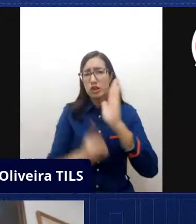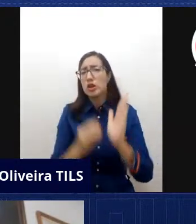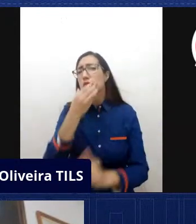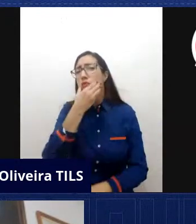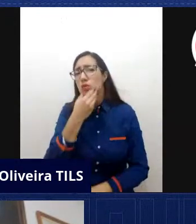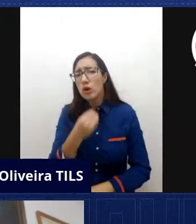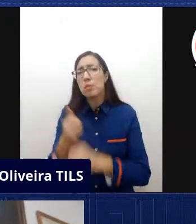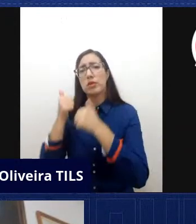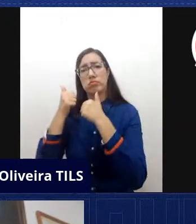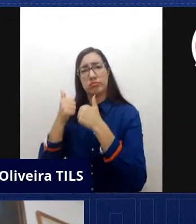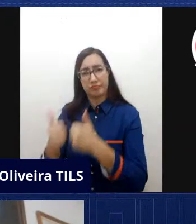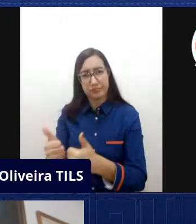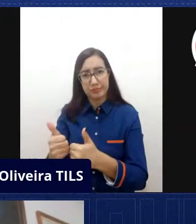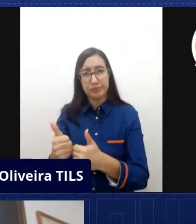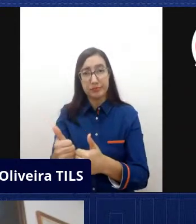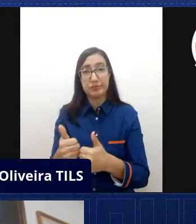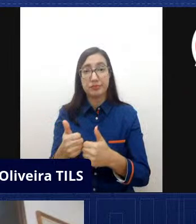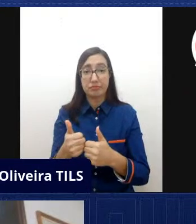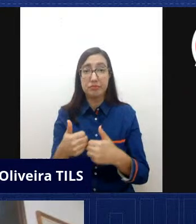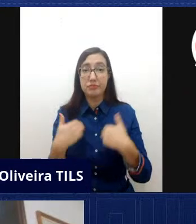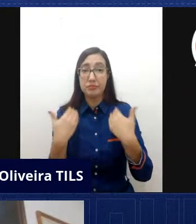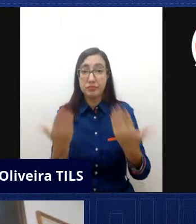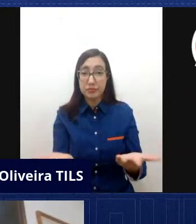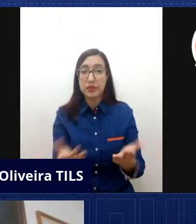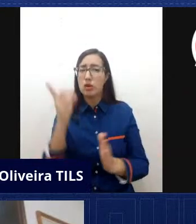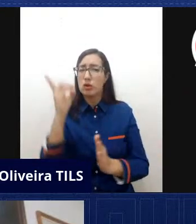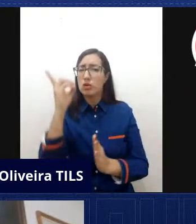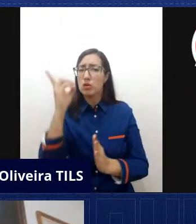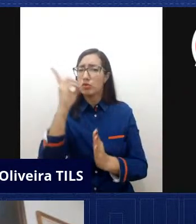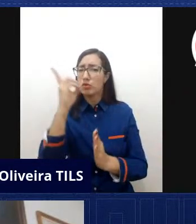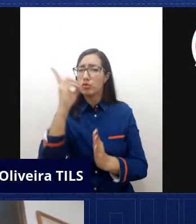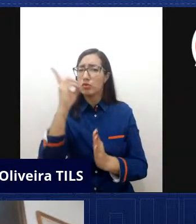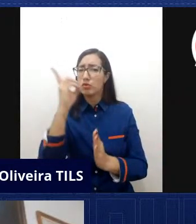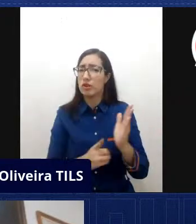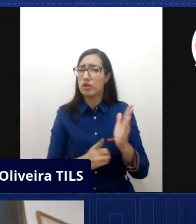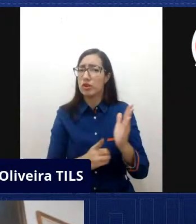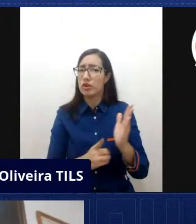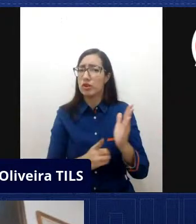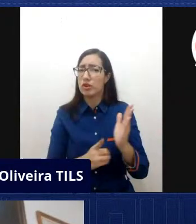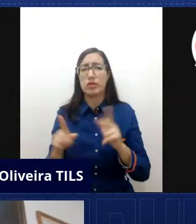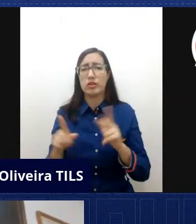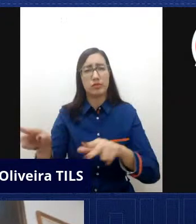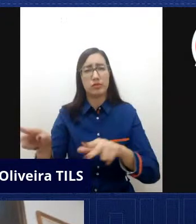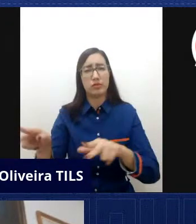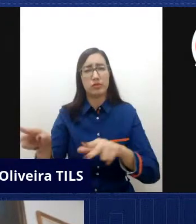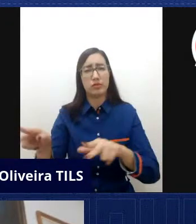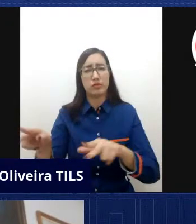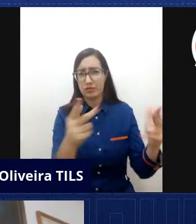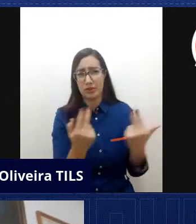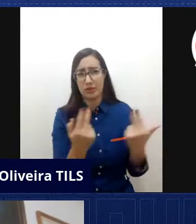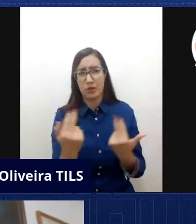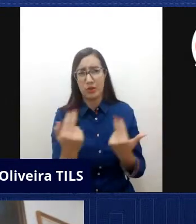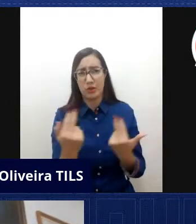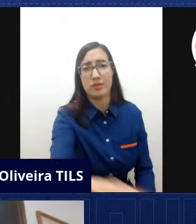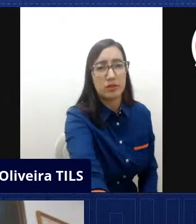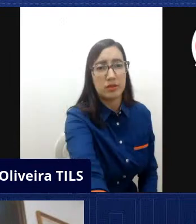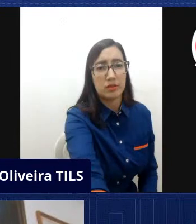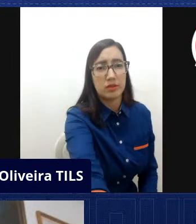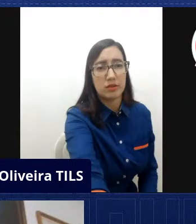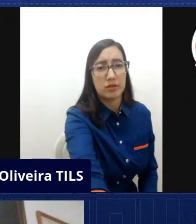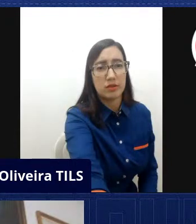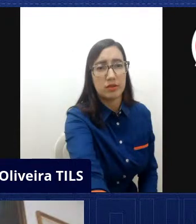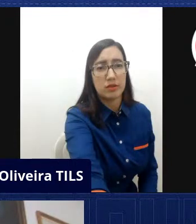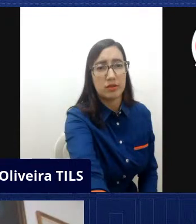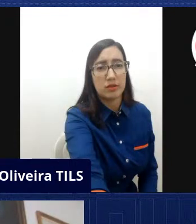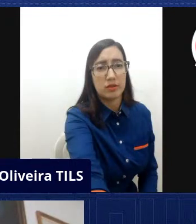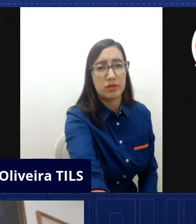campanha. A campanha saiu naquele momento dirigida às mulheres rurais, mas quando a campanha ganhou o mundo,